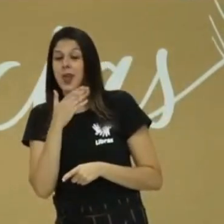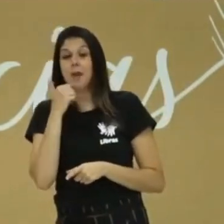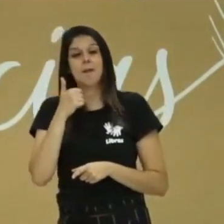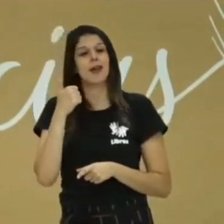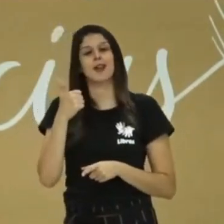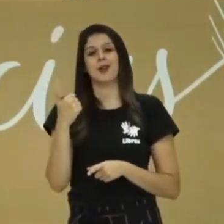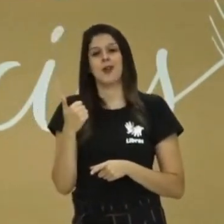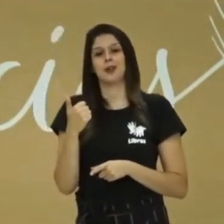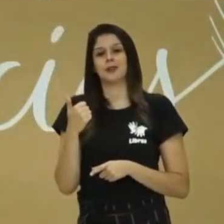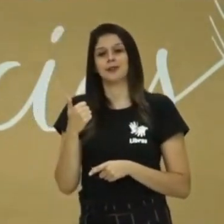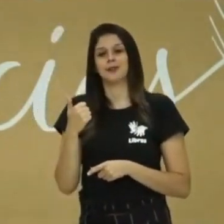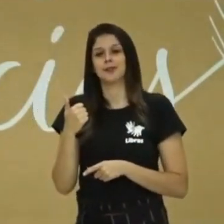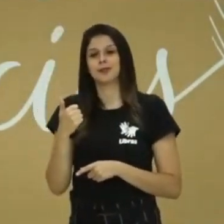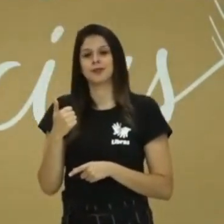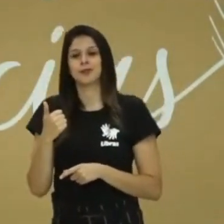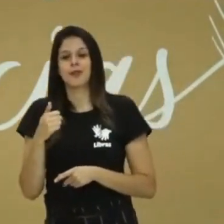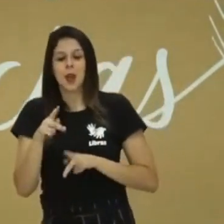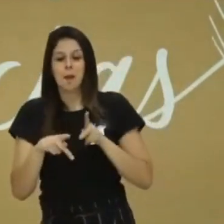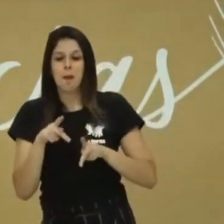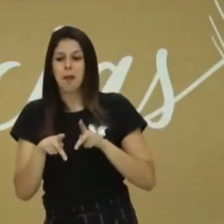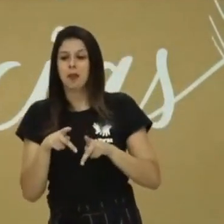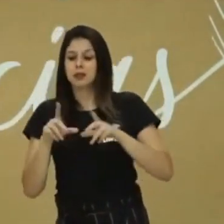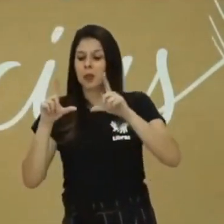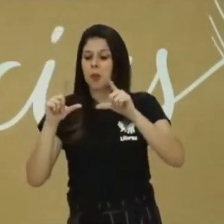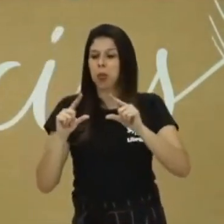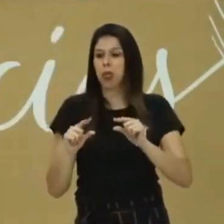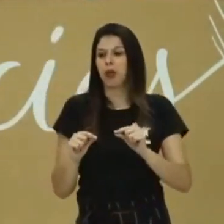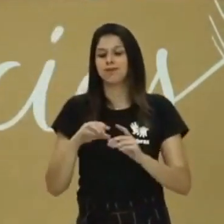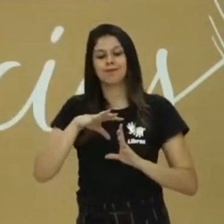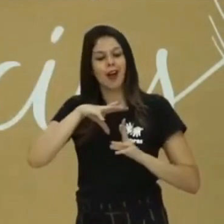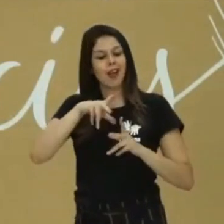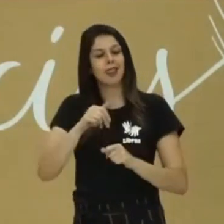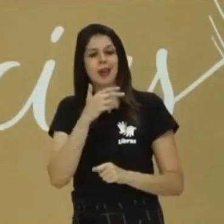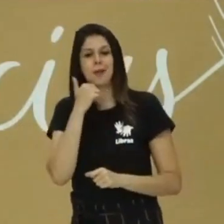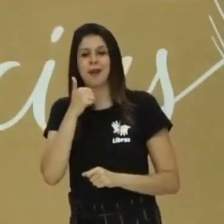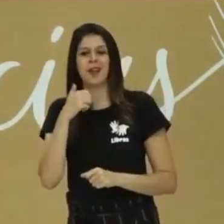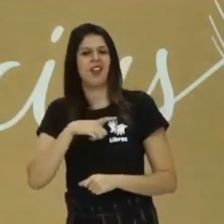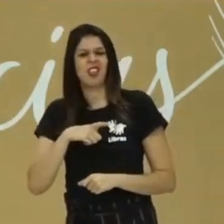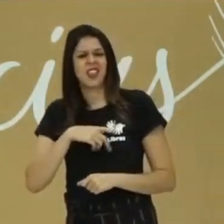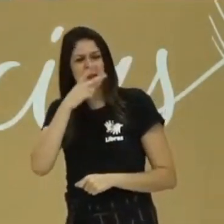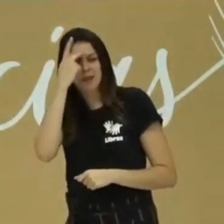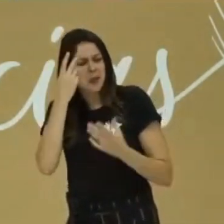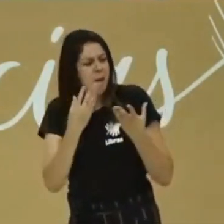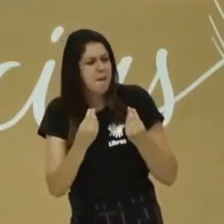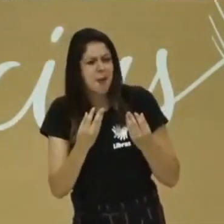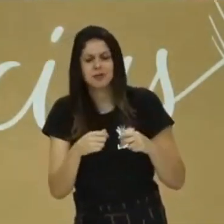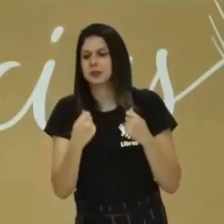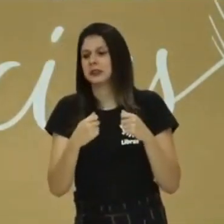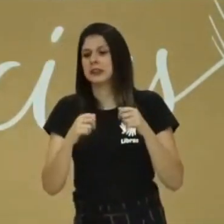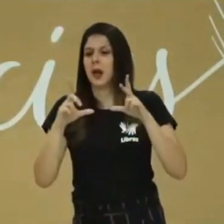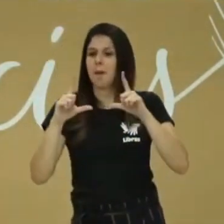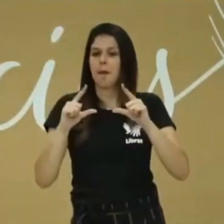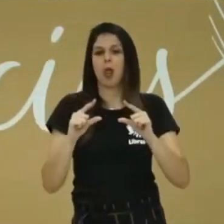esse é o número de pessoas que daria à sustentabilidade e ao planeta terra tem gente demais e para isso precisa de